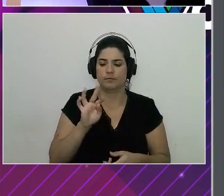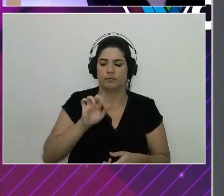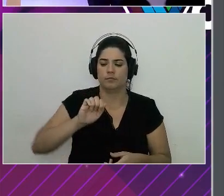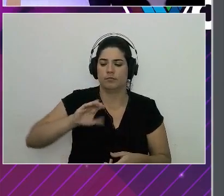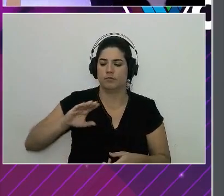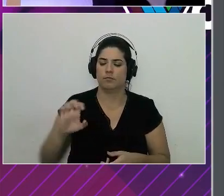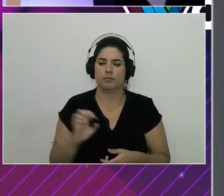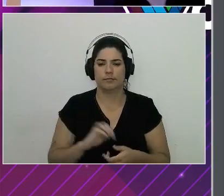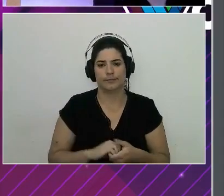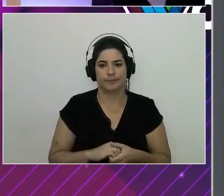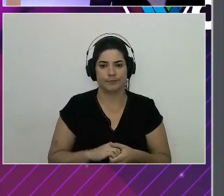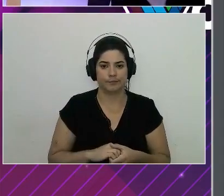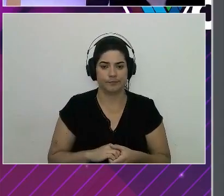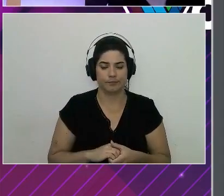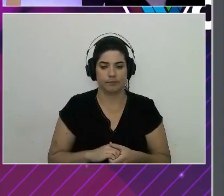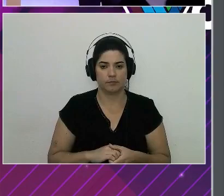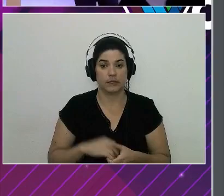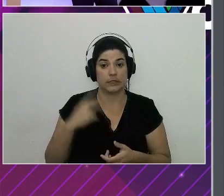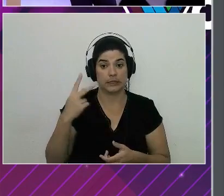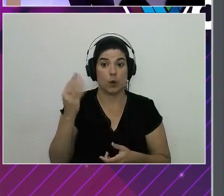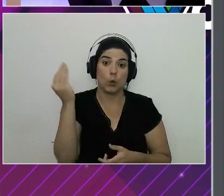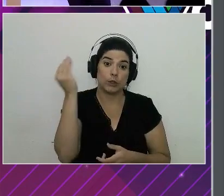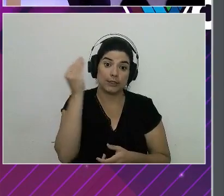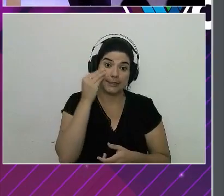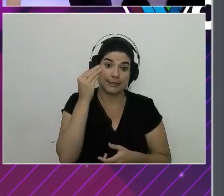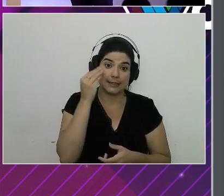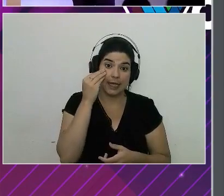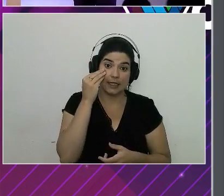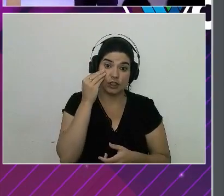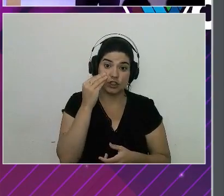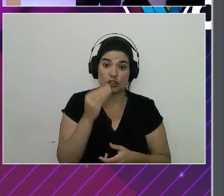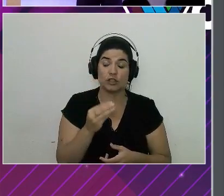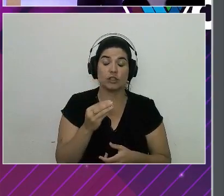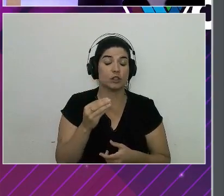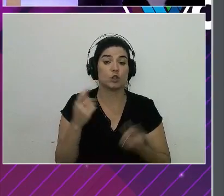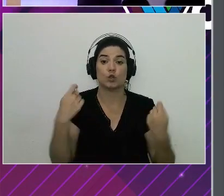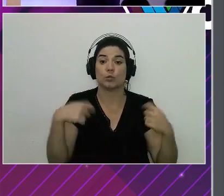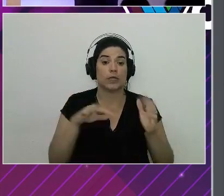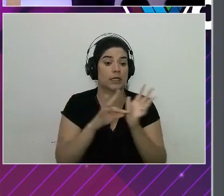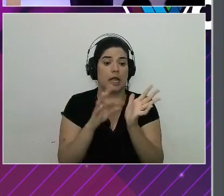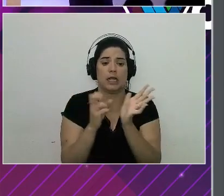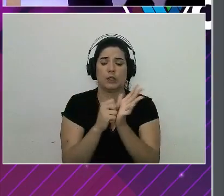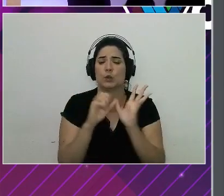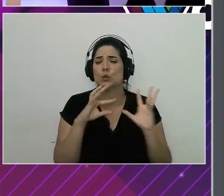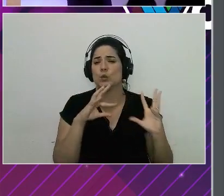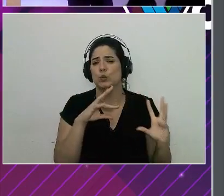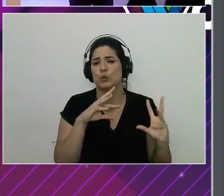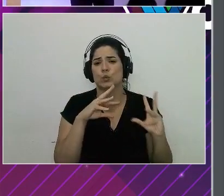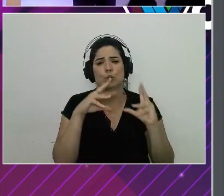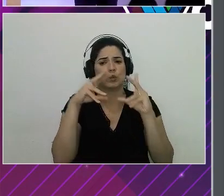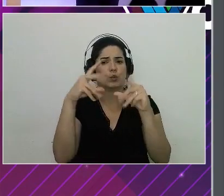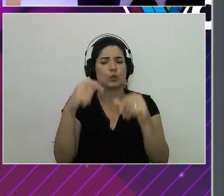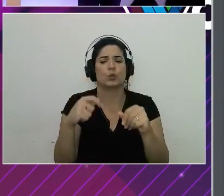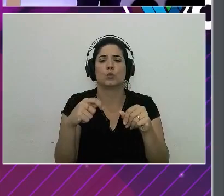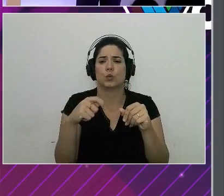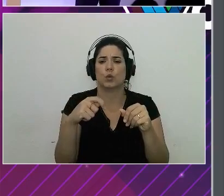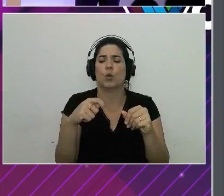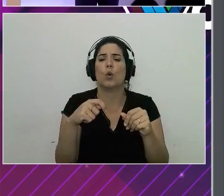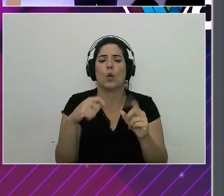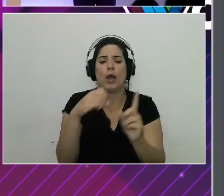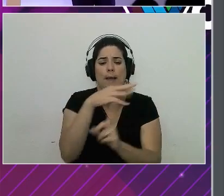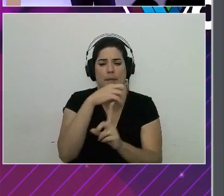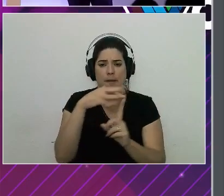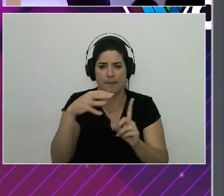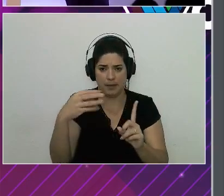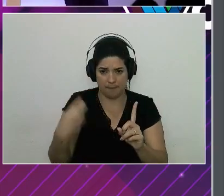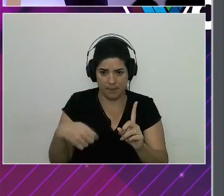Então, o seu test runner agora, ele não precisa estar credenciado em todas as aplicações que você precisa testar. Porque